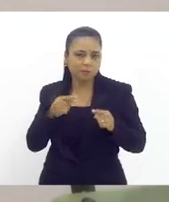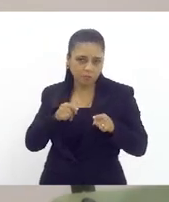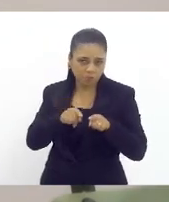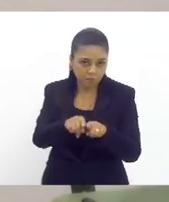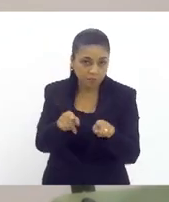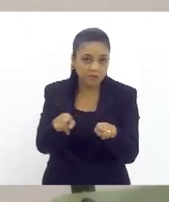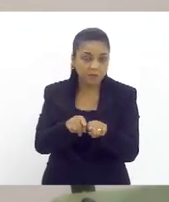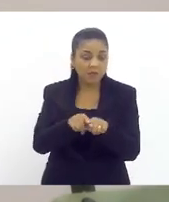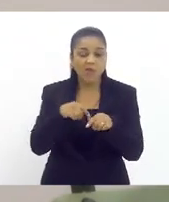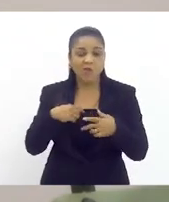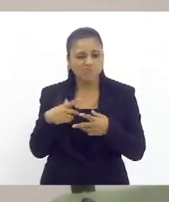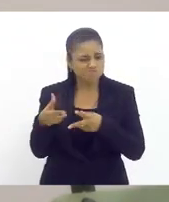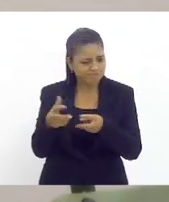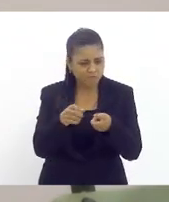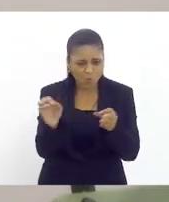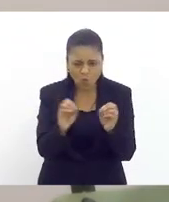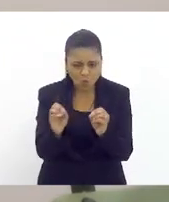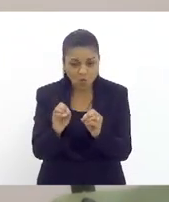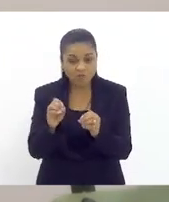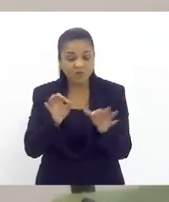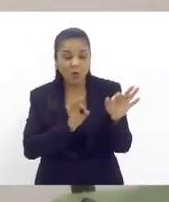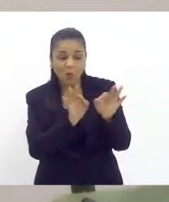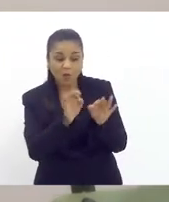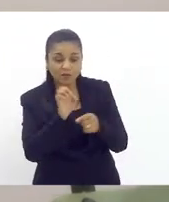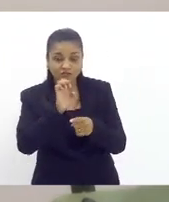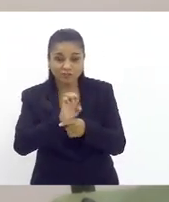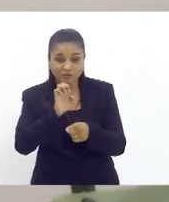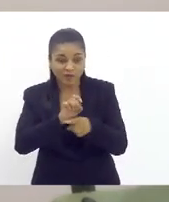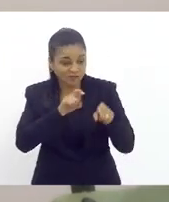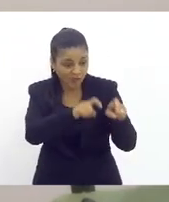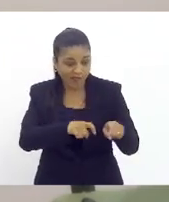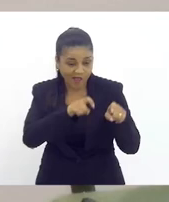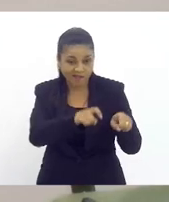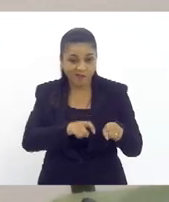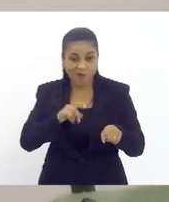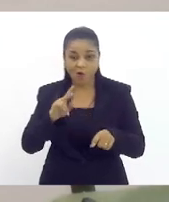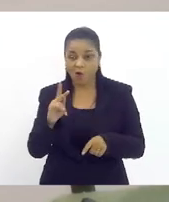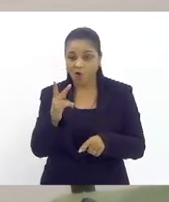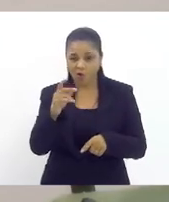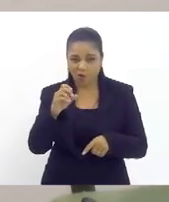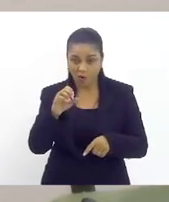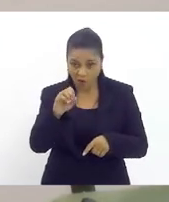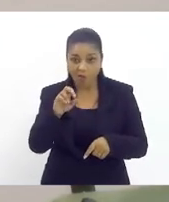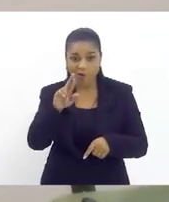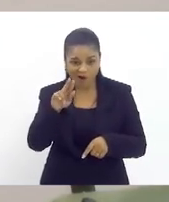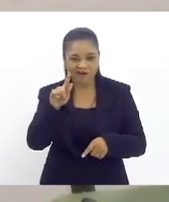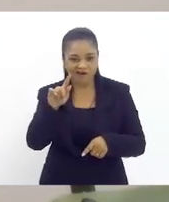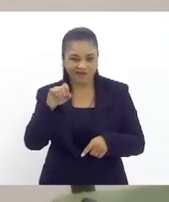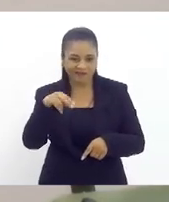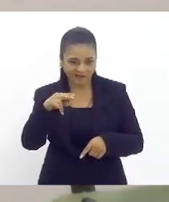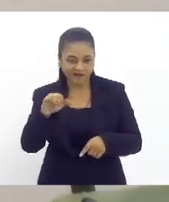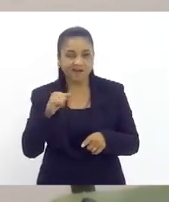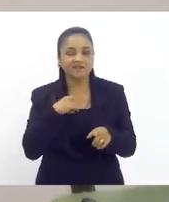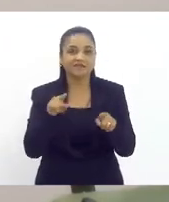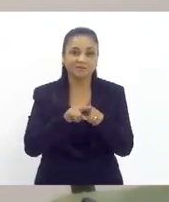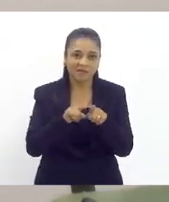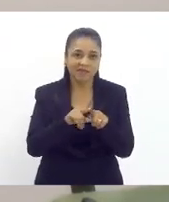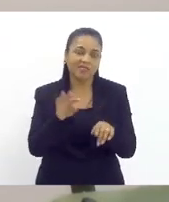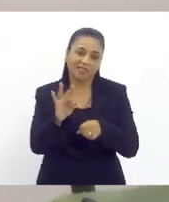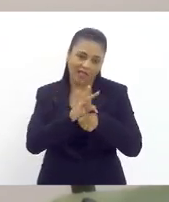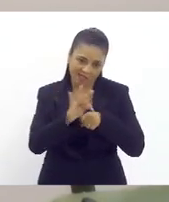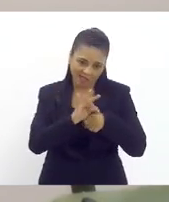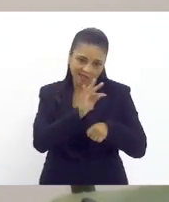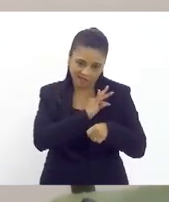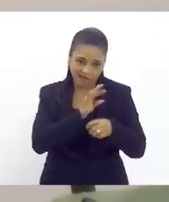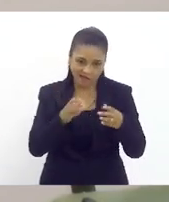que eu não vi aqui é o plano estadual de agroecologia e produção orgânica o pleato né que tem uma câmera técnica a